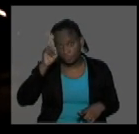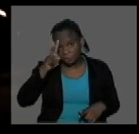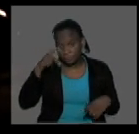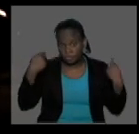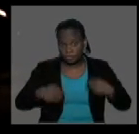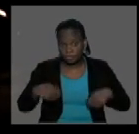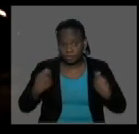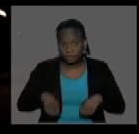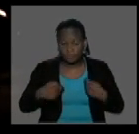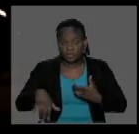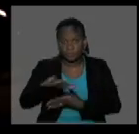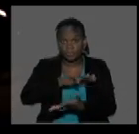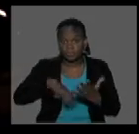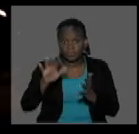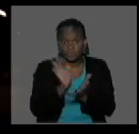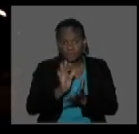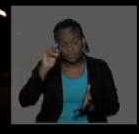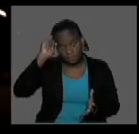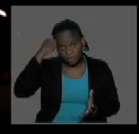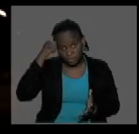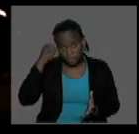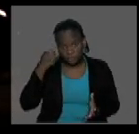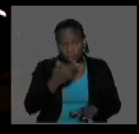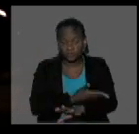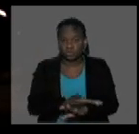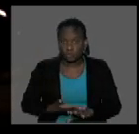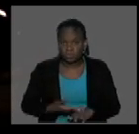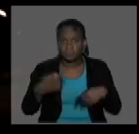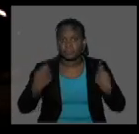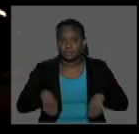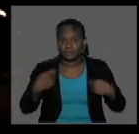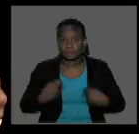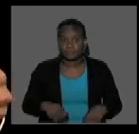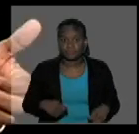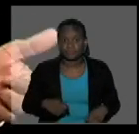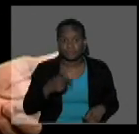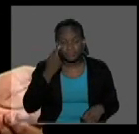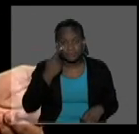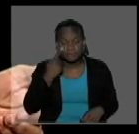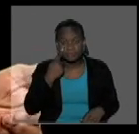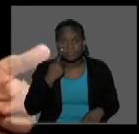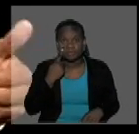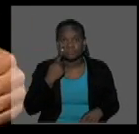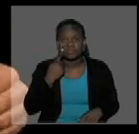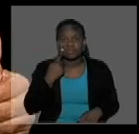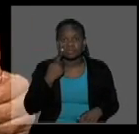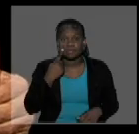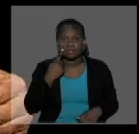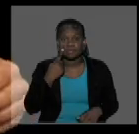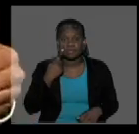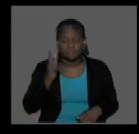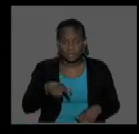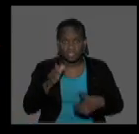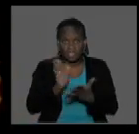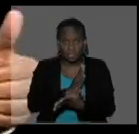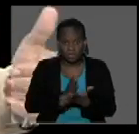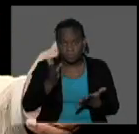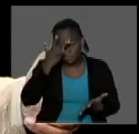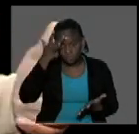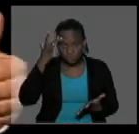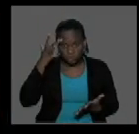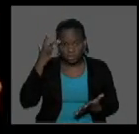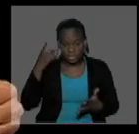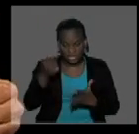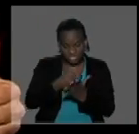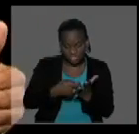história que a gente precisa, que o movimento negro, o povo de tradição, precisa enfrentar, são o que alguns